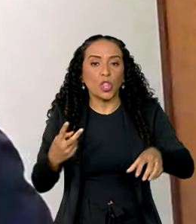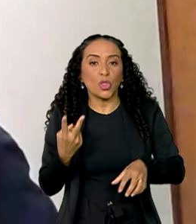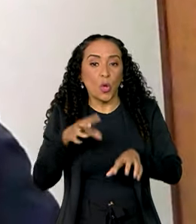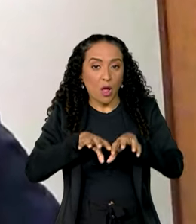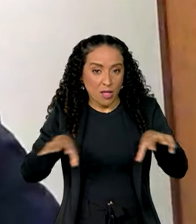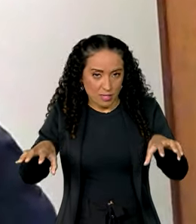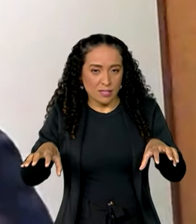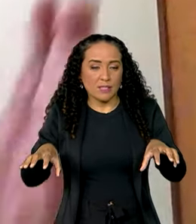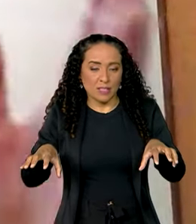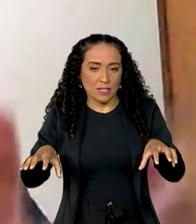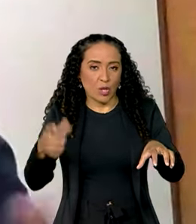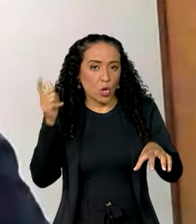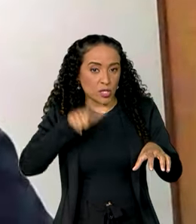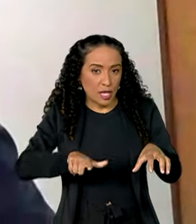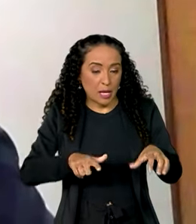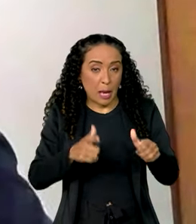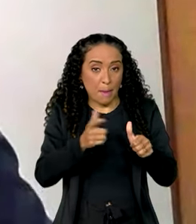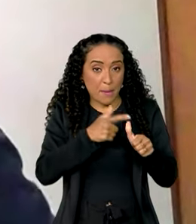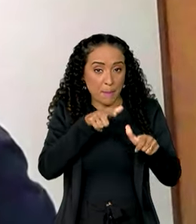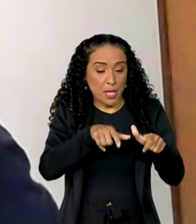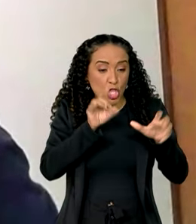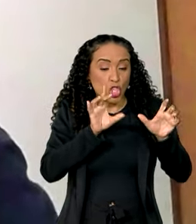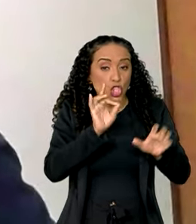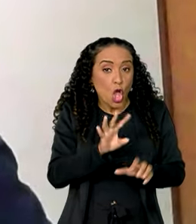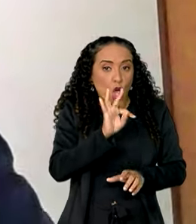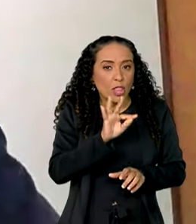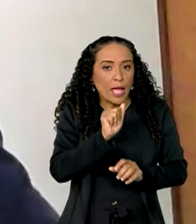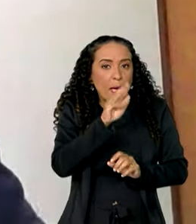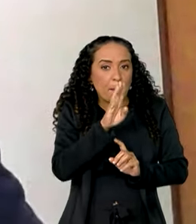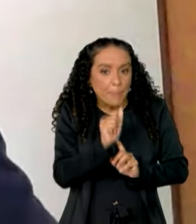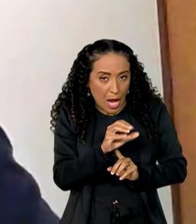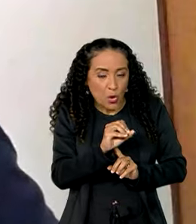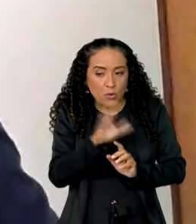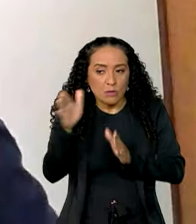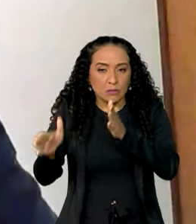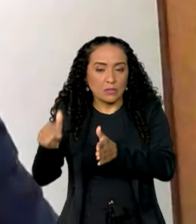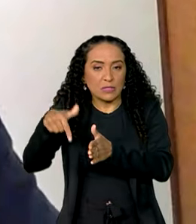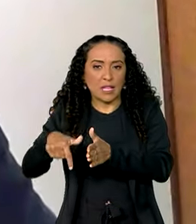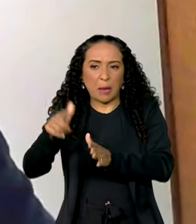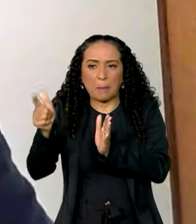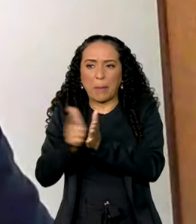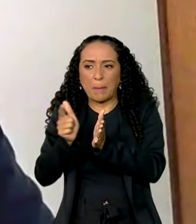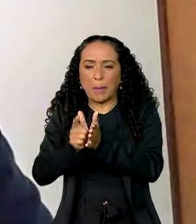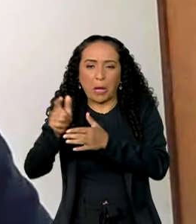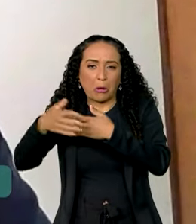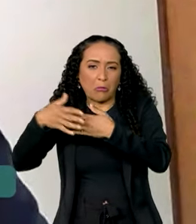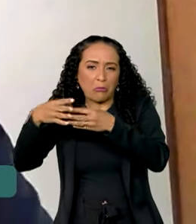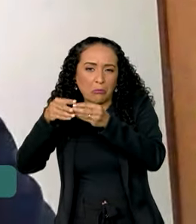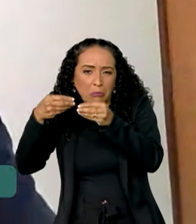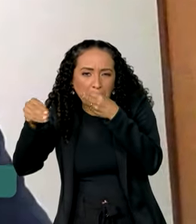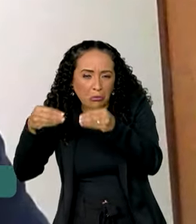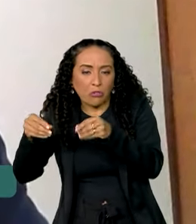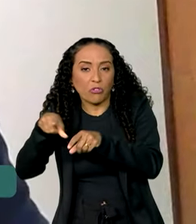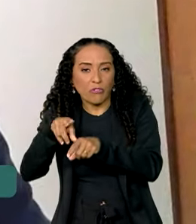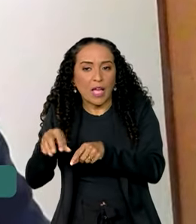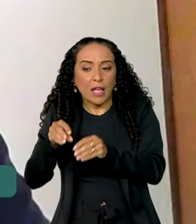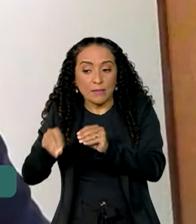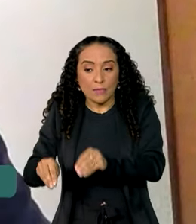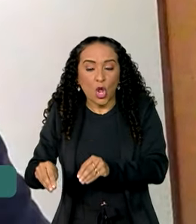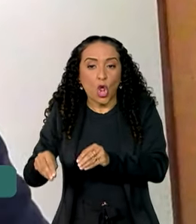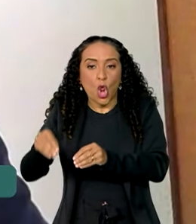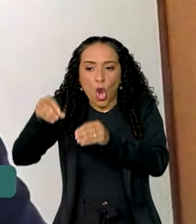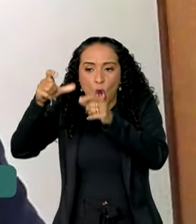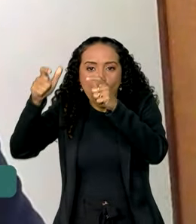partes digamos assim a primeira apenas o tabaco e a segunda são papéis e filtros que vão para uma